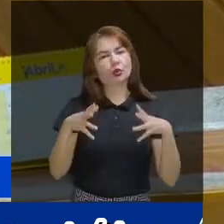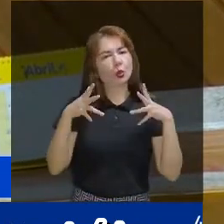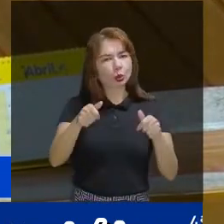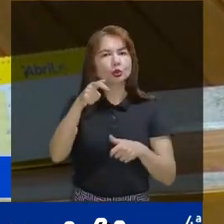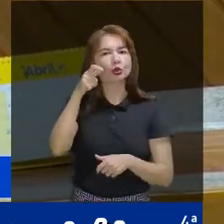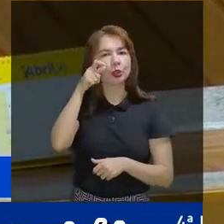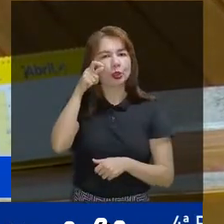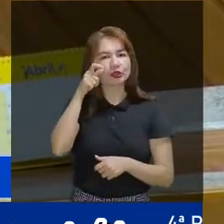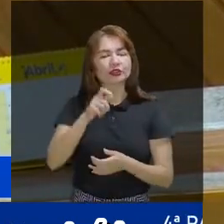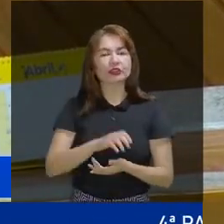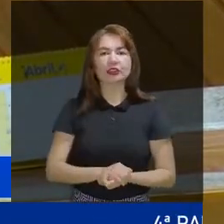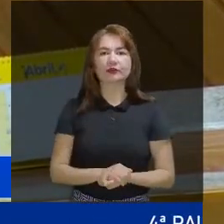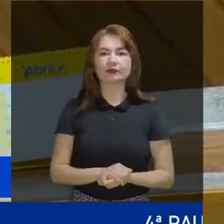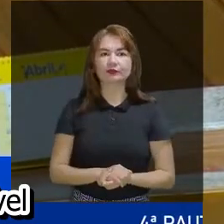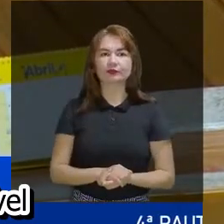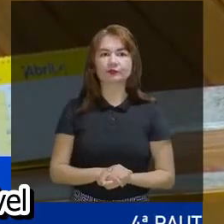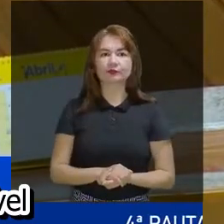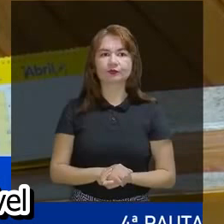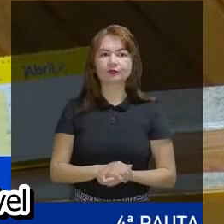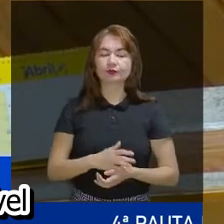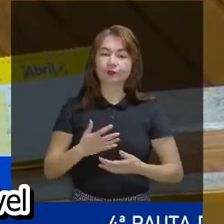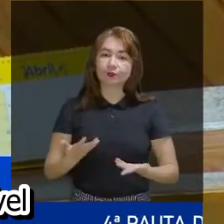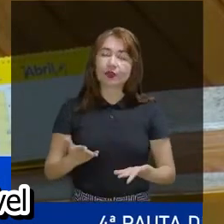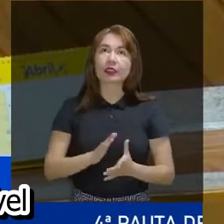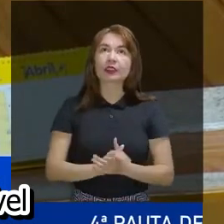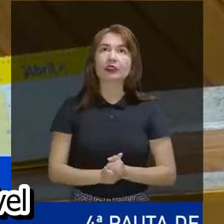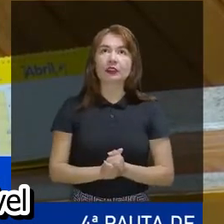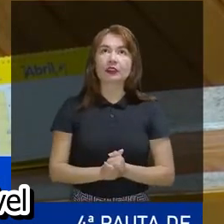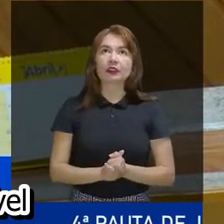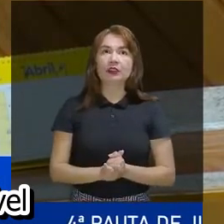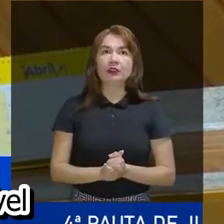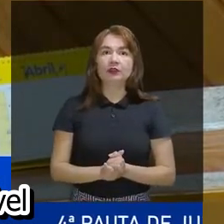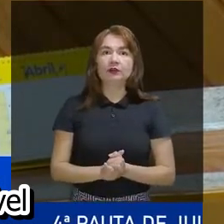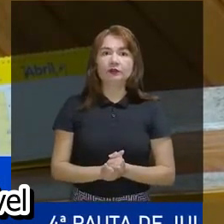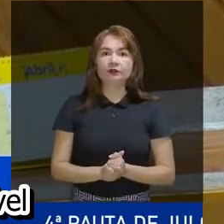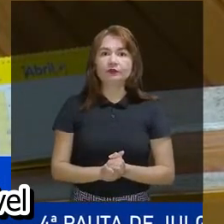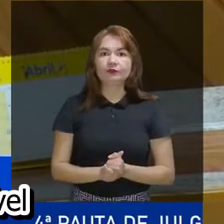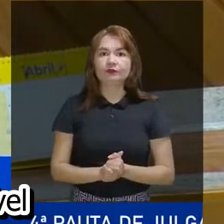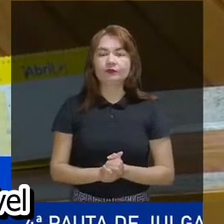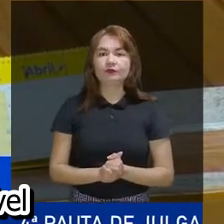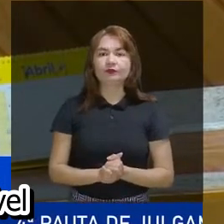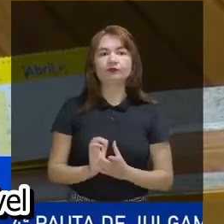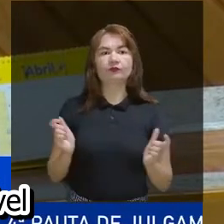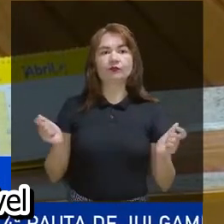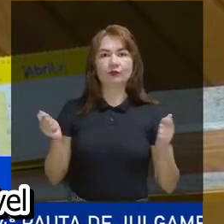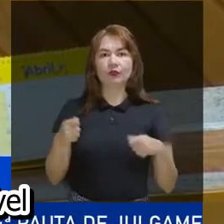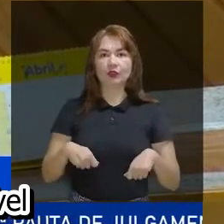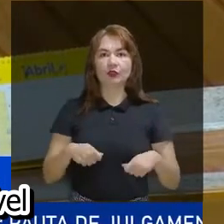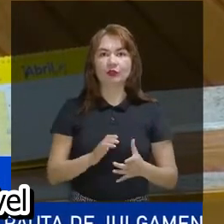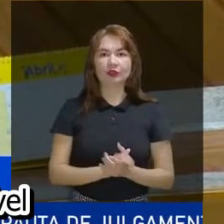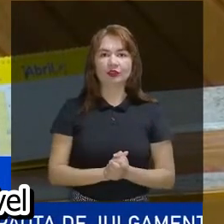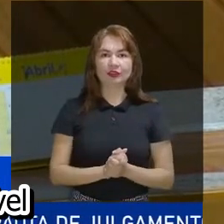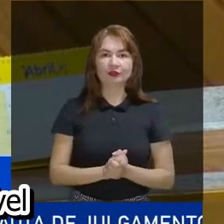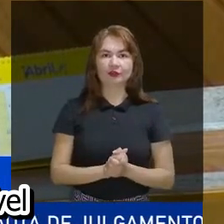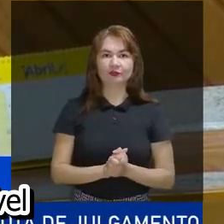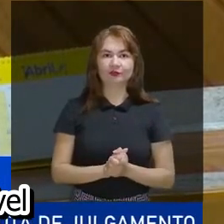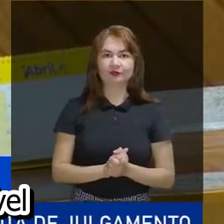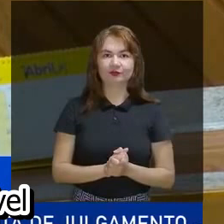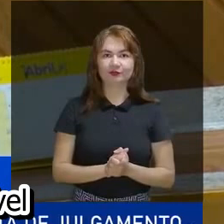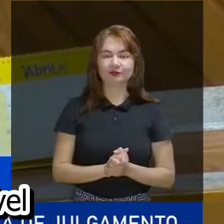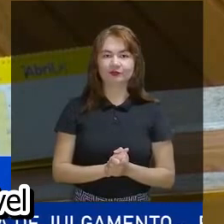que nos acompanham, serventuários. Senhor presidente, só um ponto, Foco no eu acho direito, que é possível doutor fazer Paulo uma Madeira. modulação,